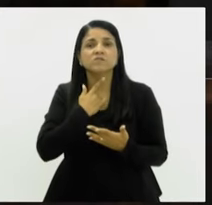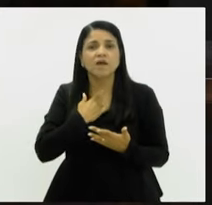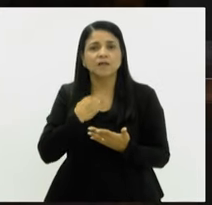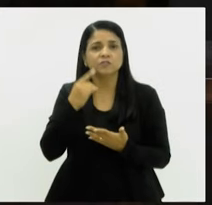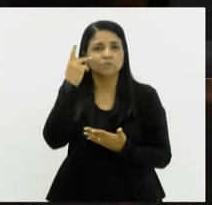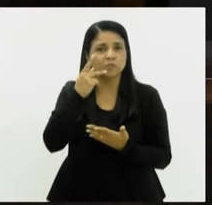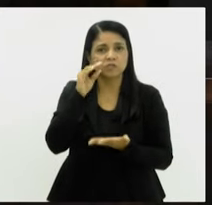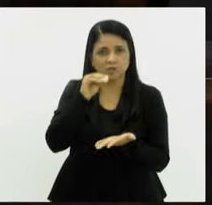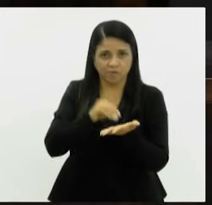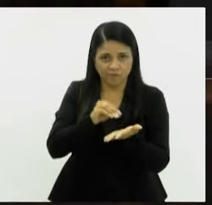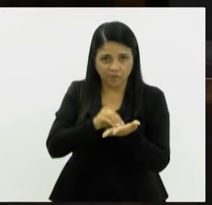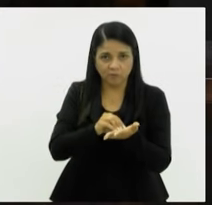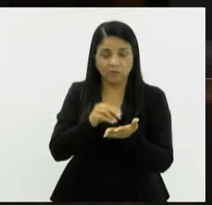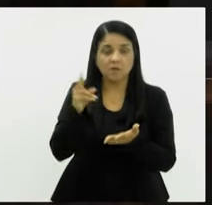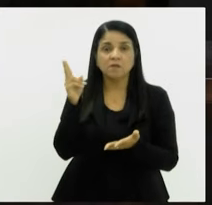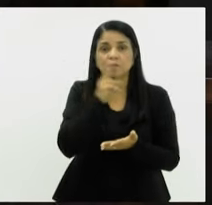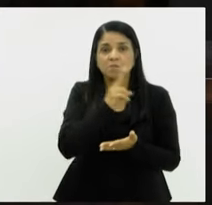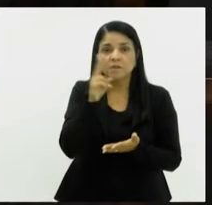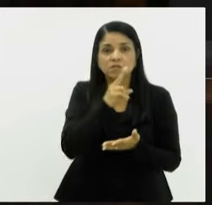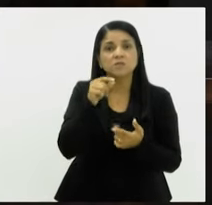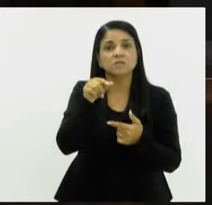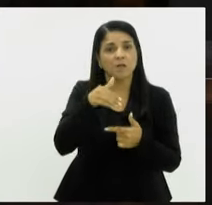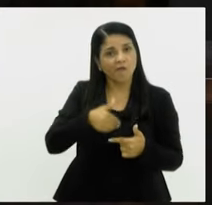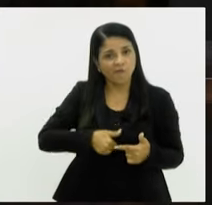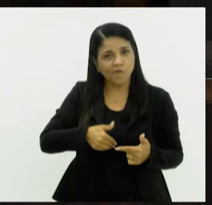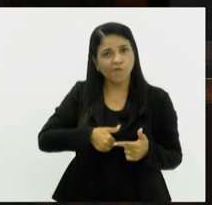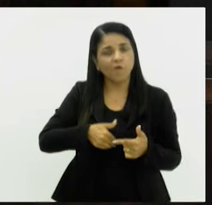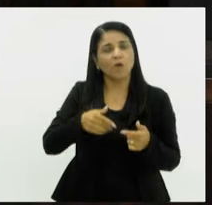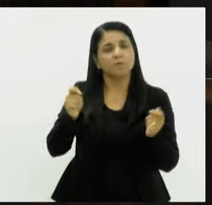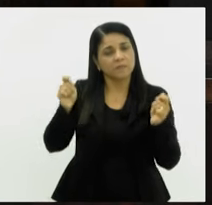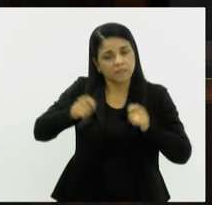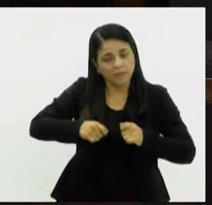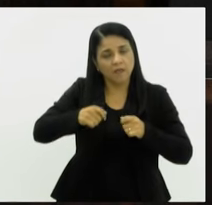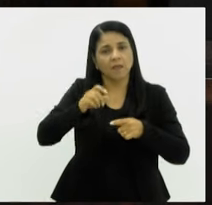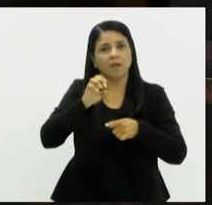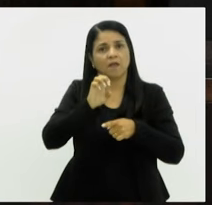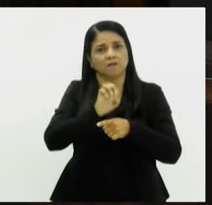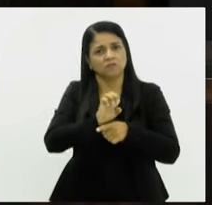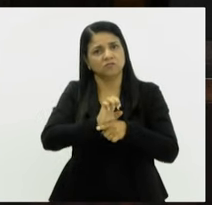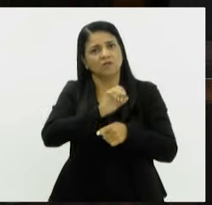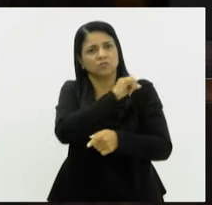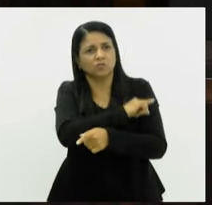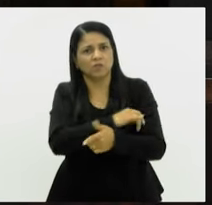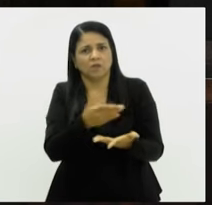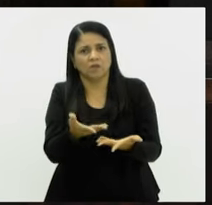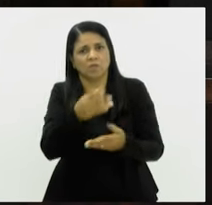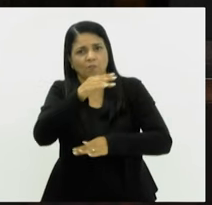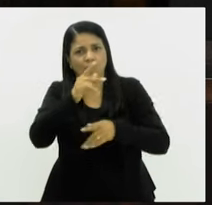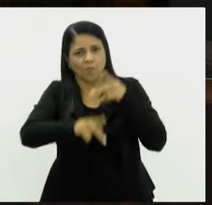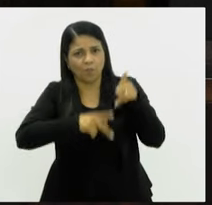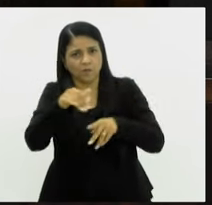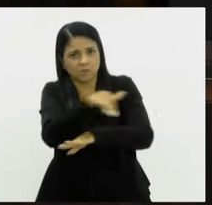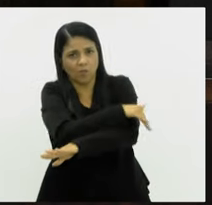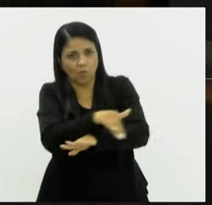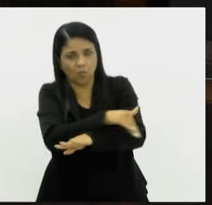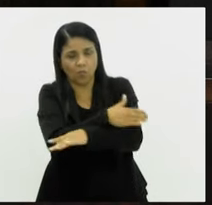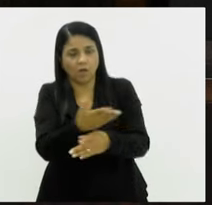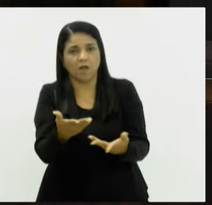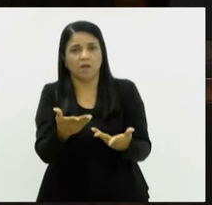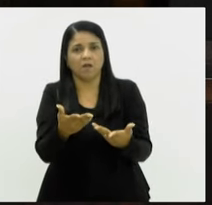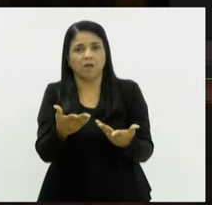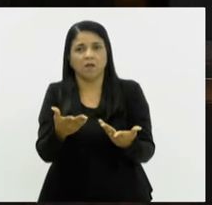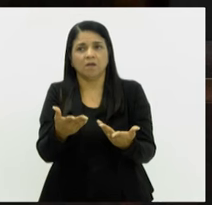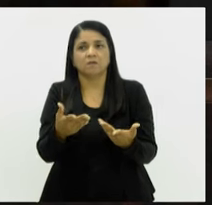e a emergência do que a fome causa no âmbito do estado do Rio de Janeiro. E, para encerrar aqui também os trabalhos no dia de